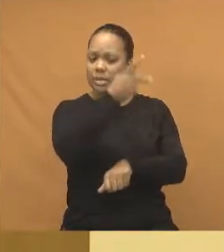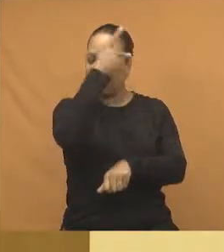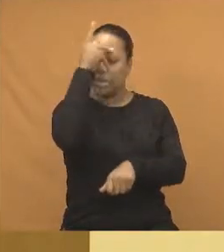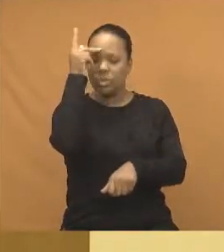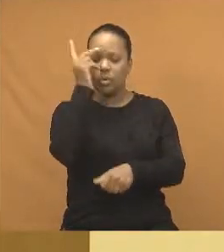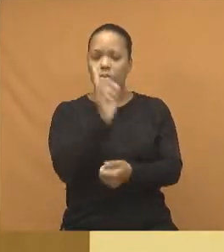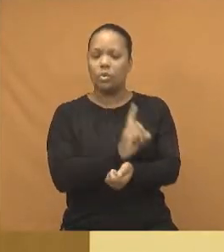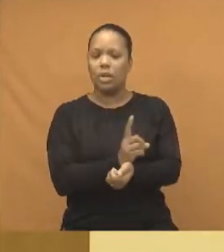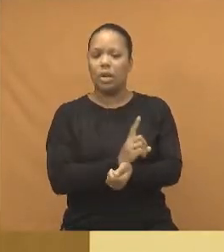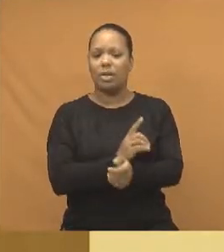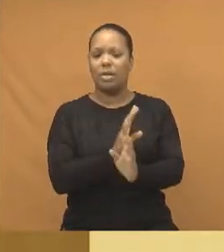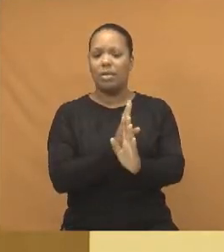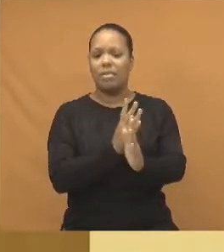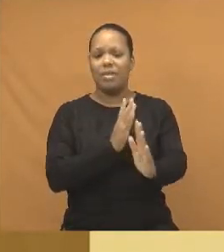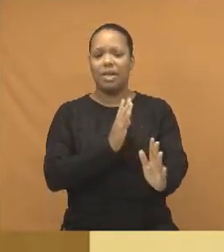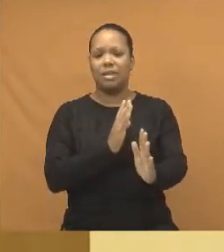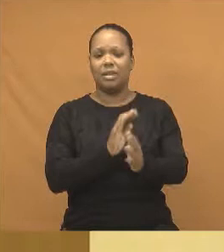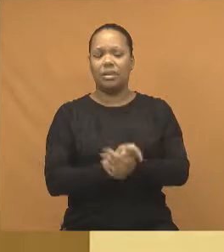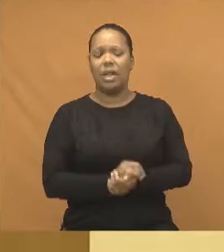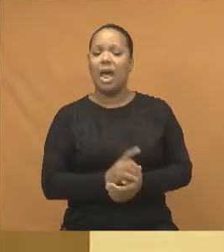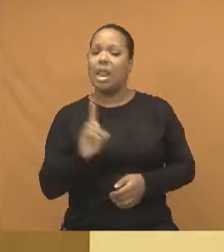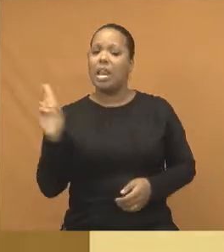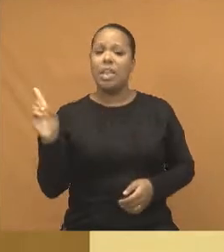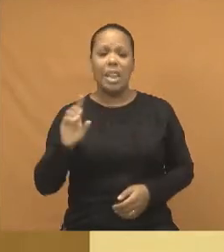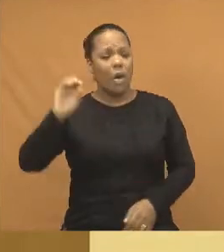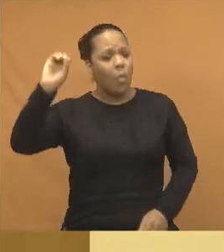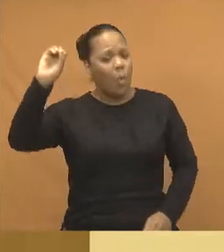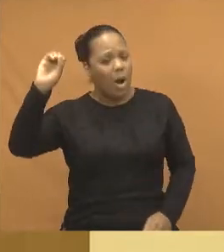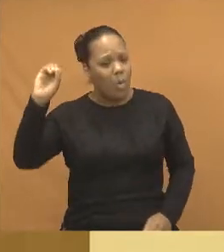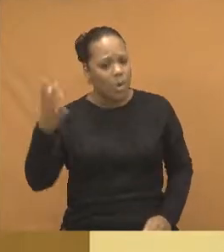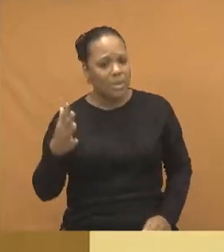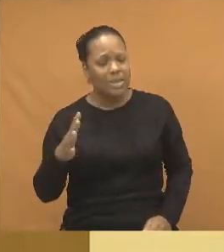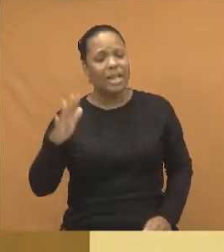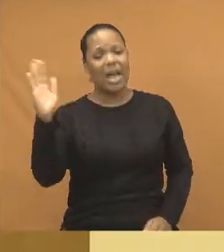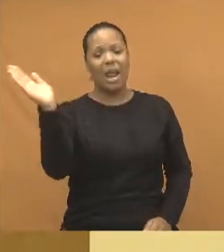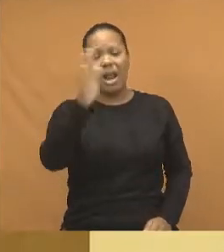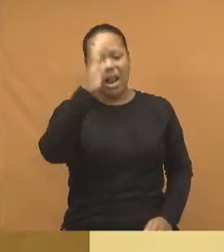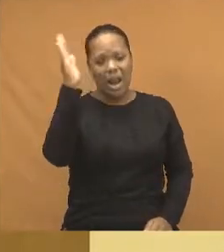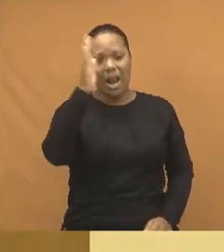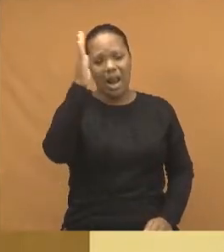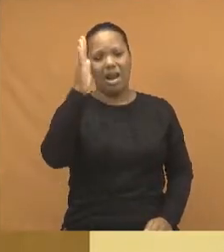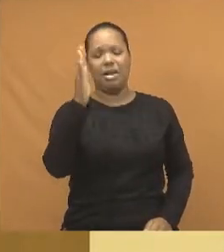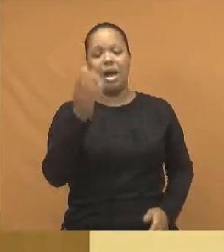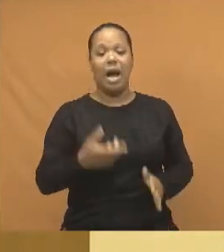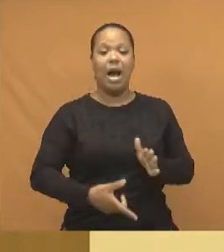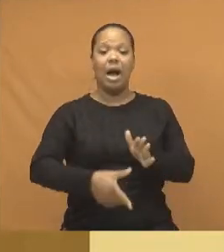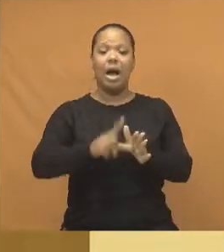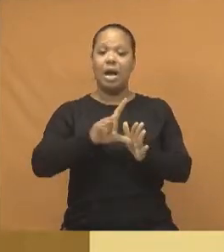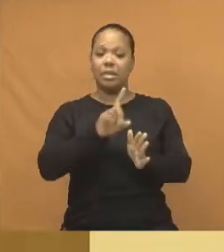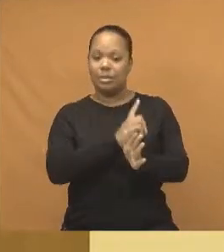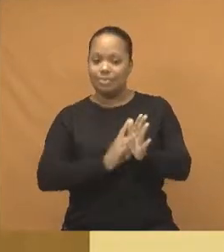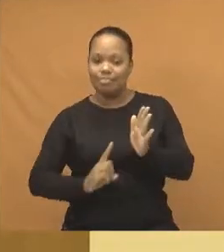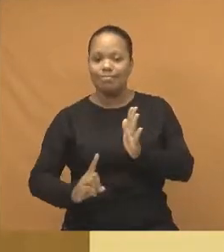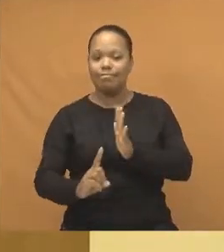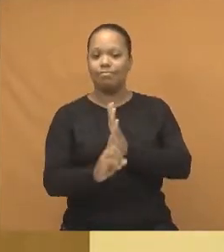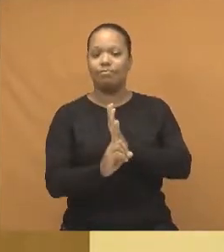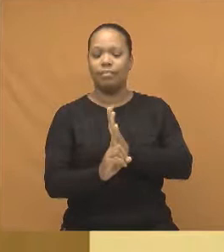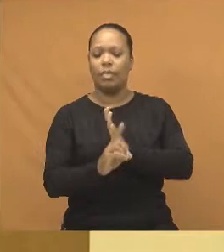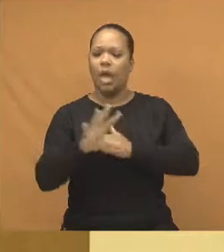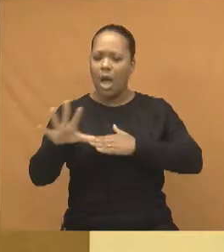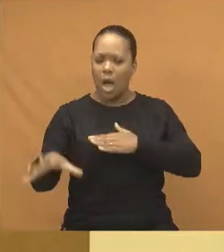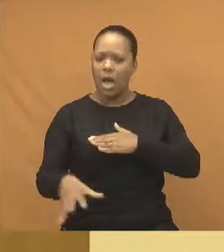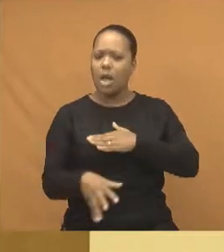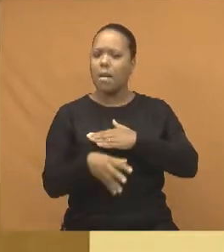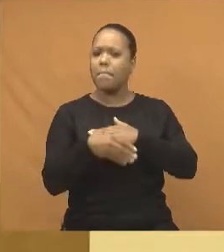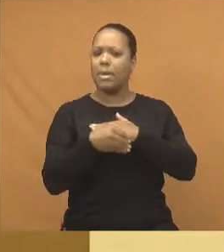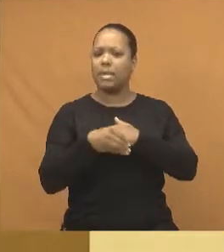diabéticos nas filas, para que eles não venham a entrar no grau de descompensação. E a emenda da